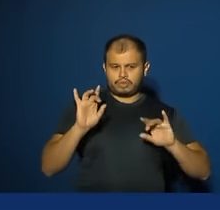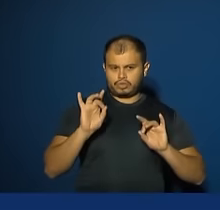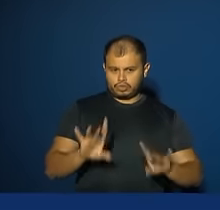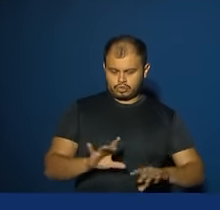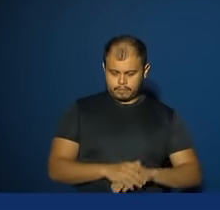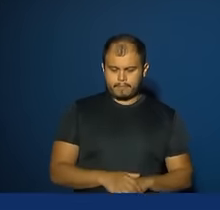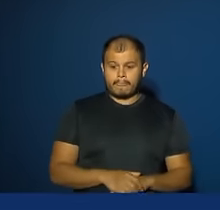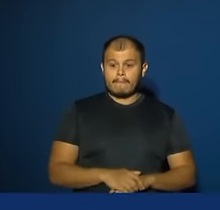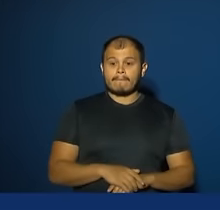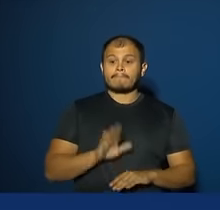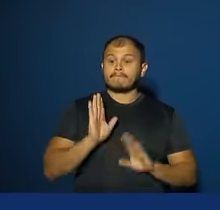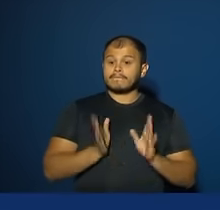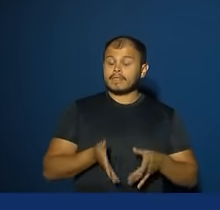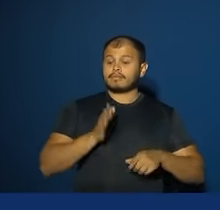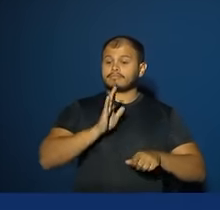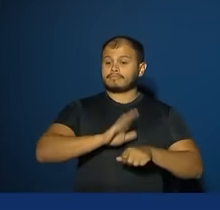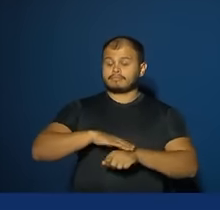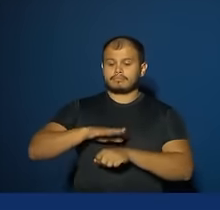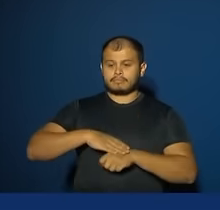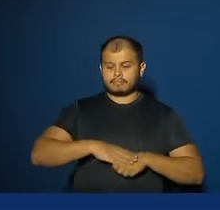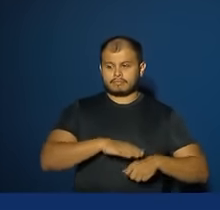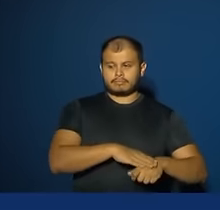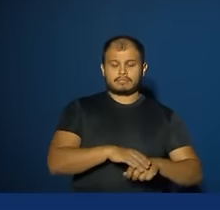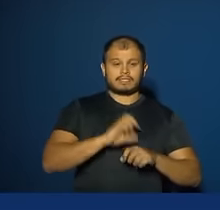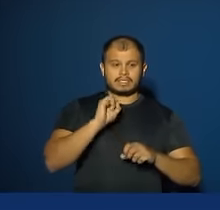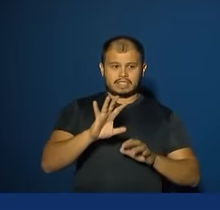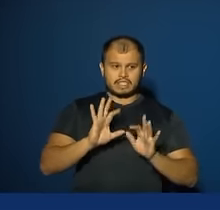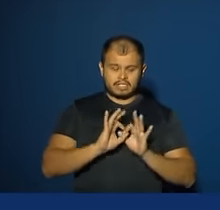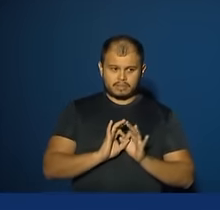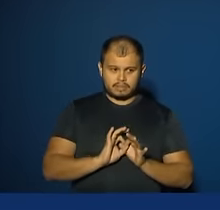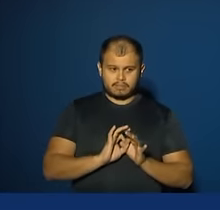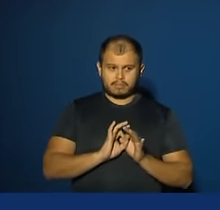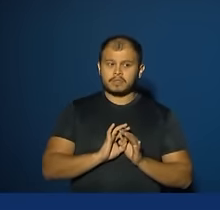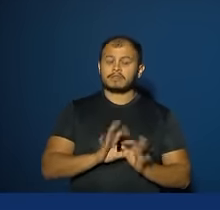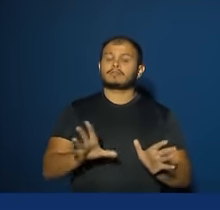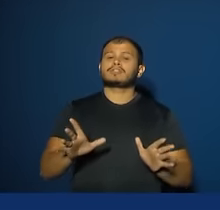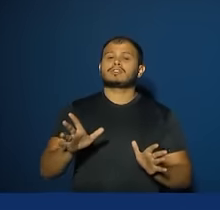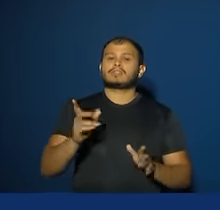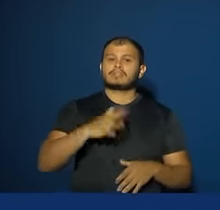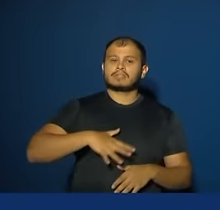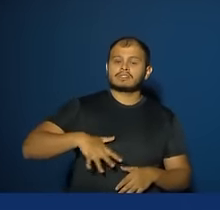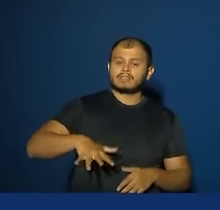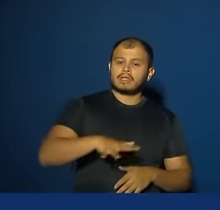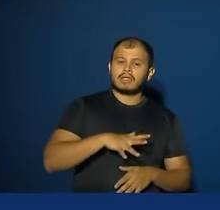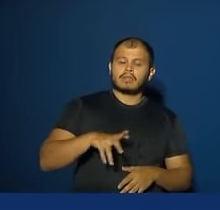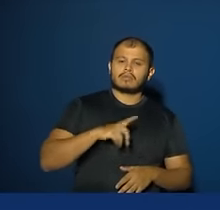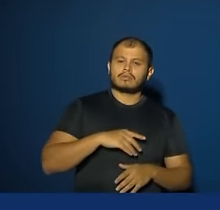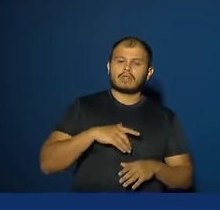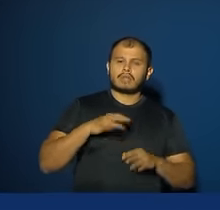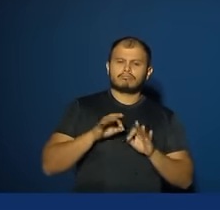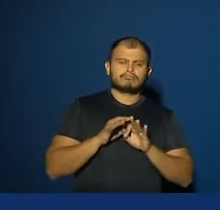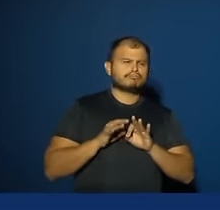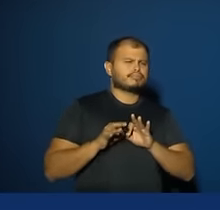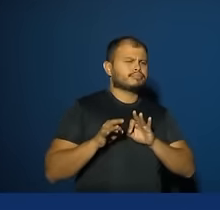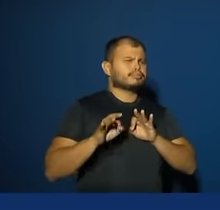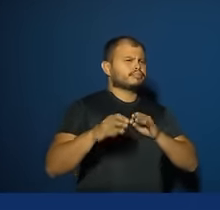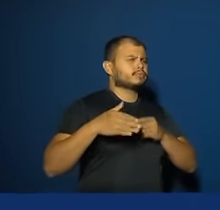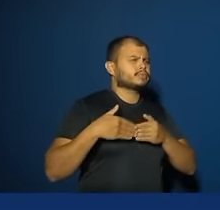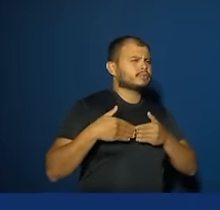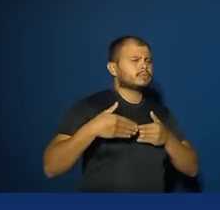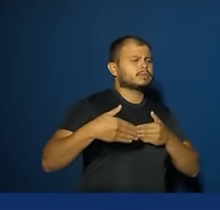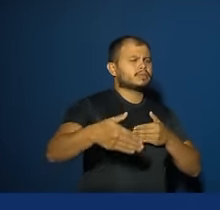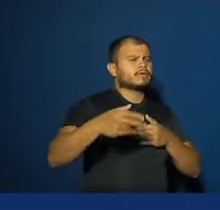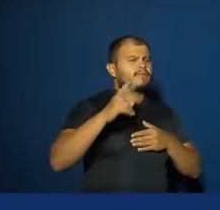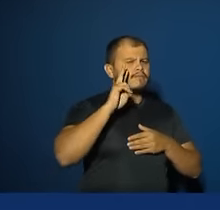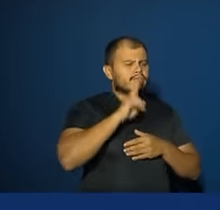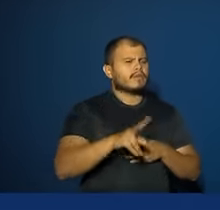Fabi, é realmente se permitir, nesse cenário mais benigno de risco, alongar um pouco o horizonte de investimento, né? Sair